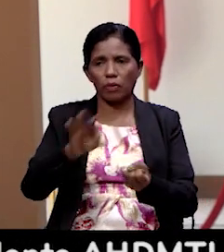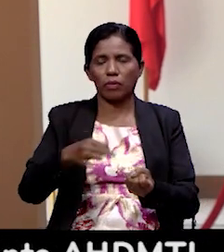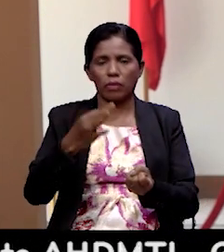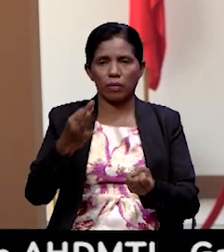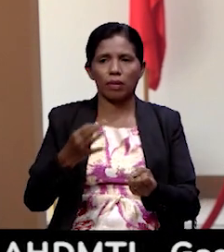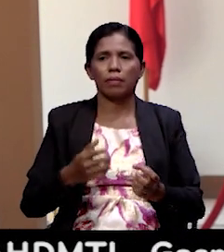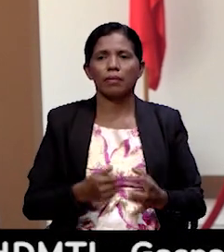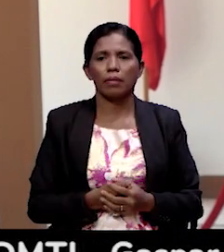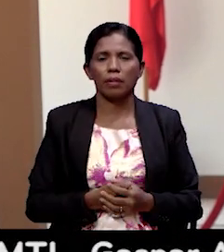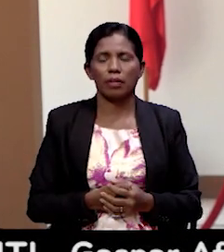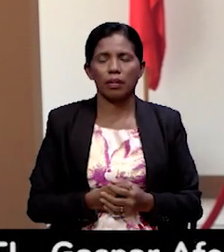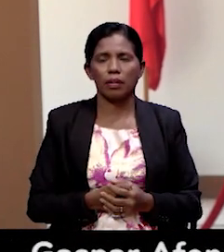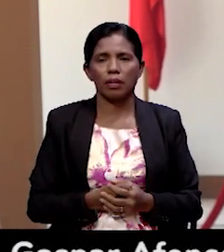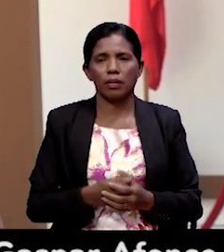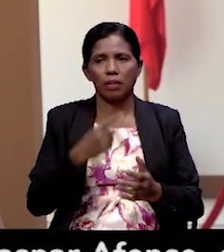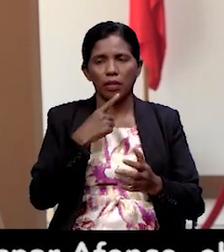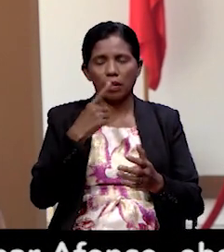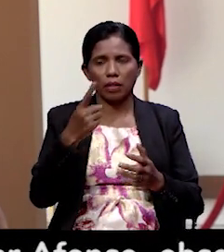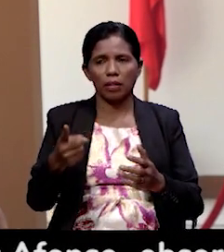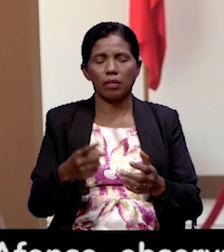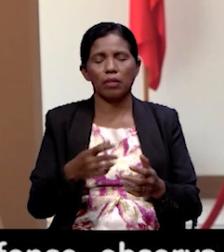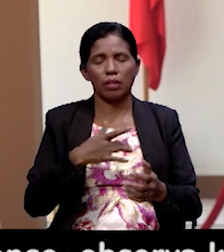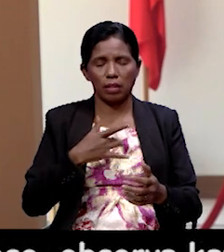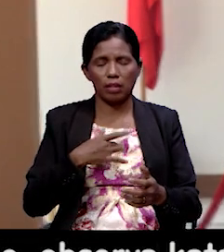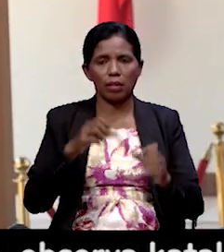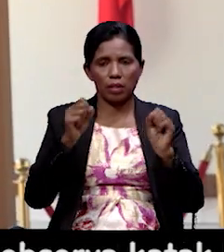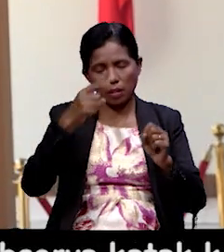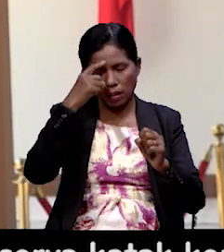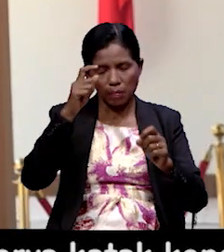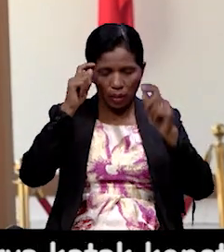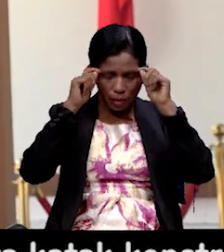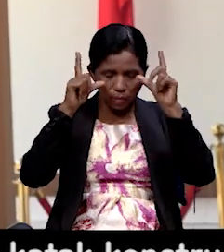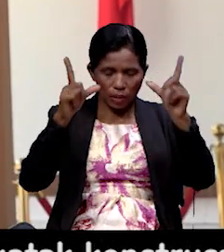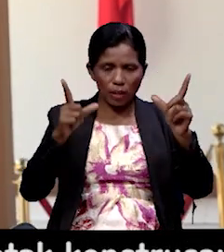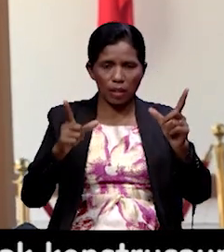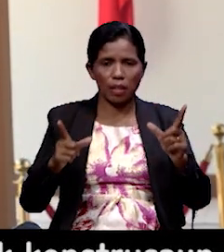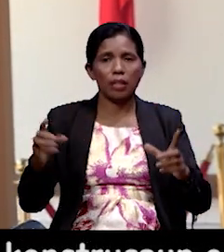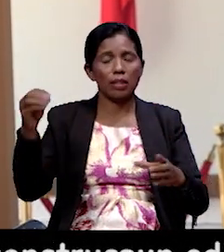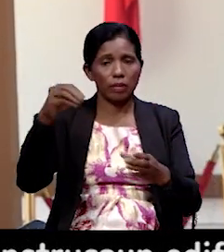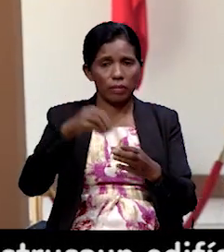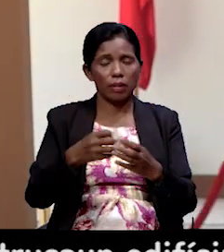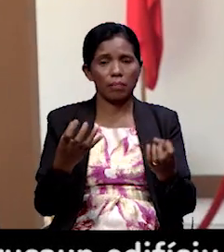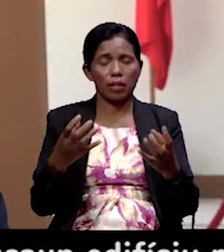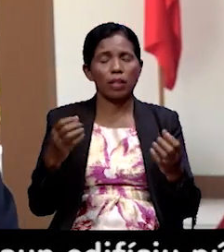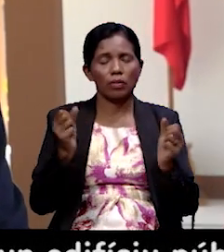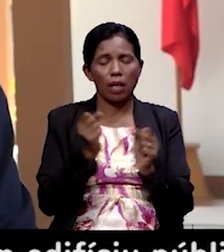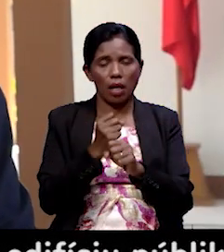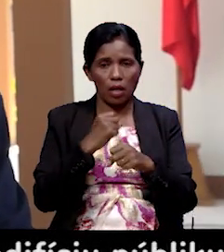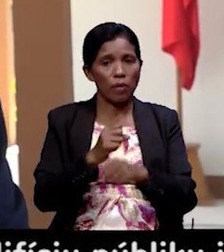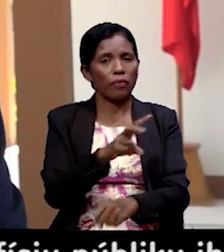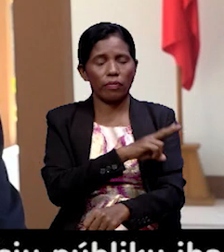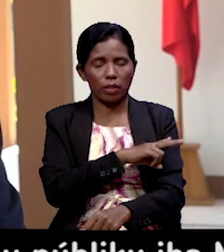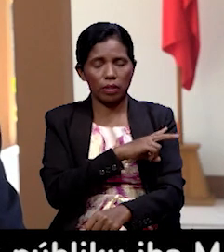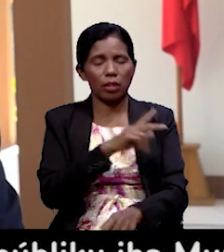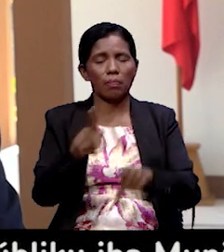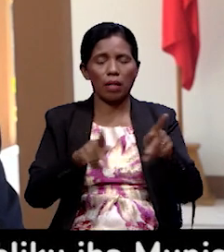Covid-19 e o Sr. Bernard satisfeito, também Timor-Leste investe Macás à sua halo vacinação à